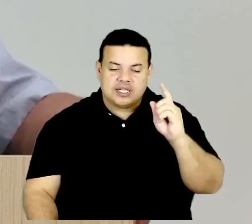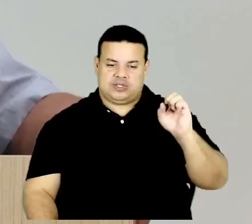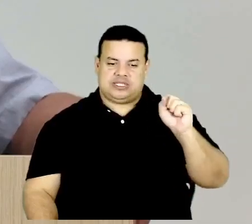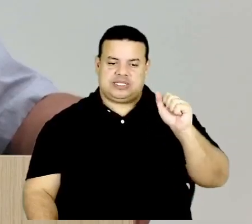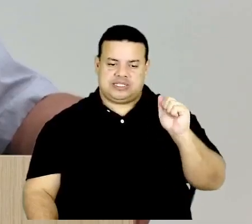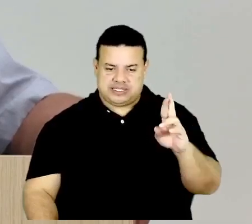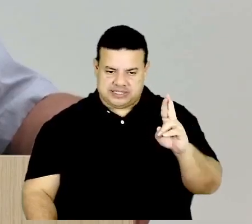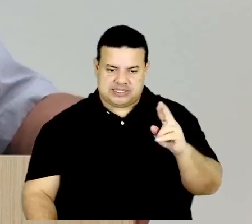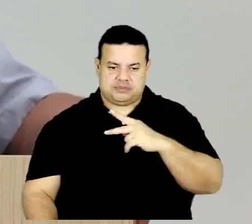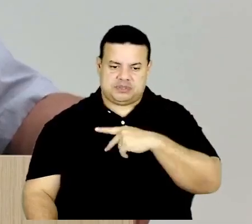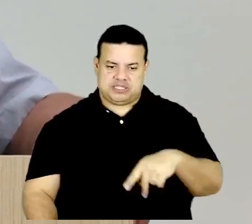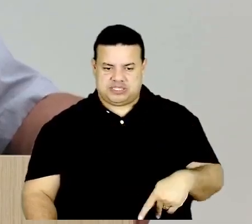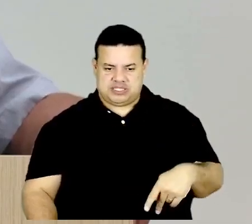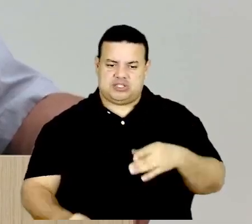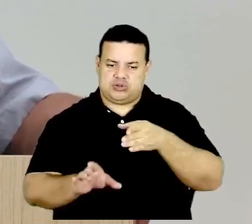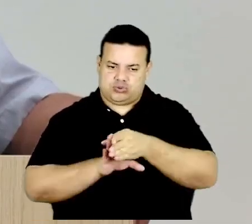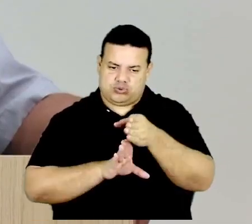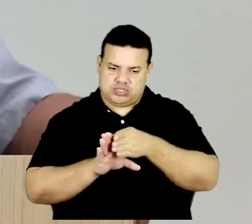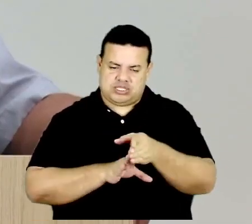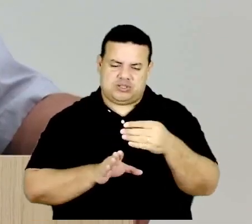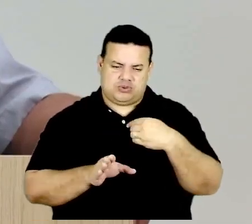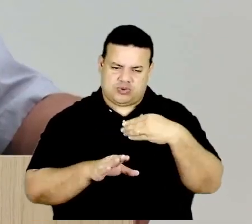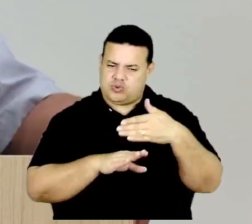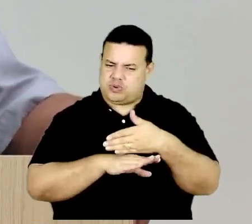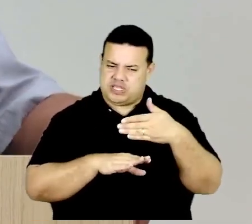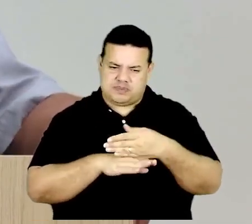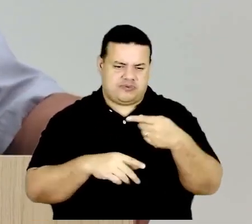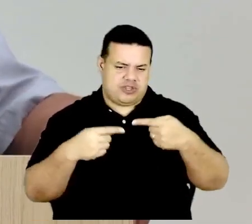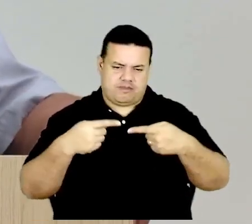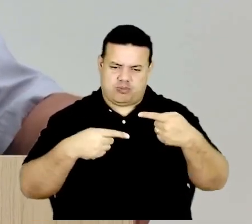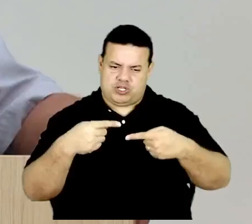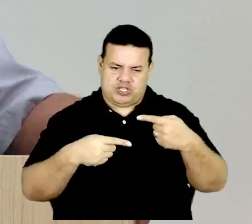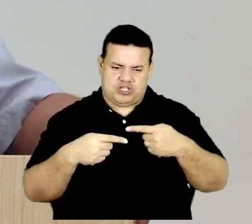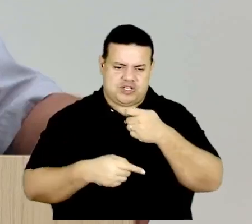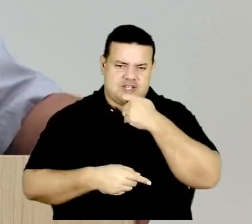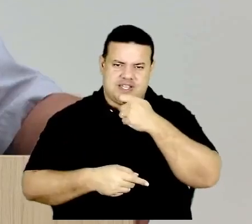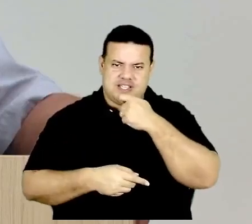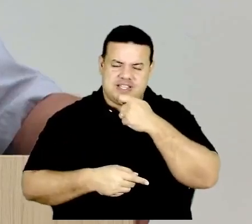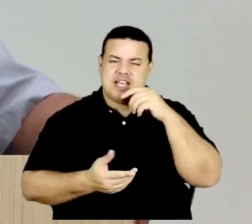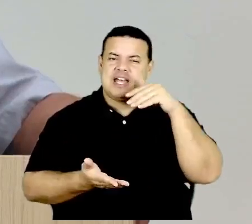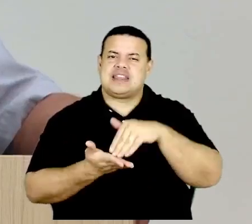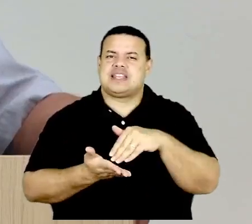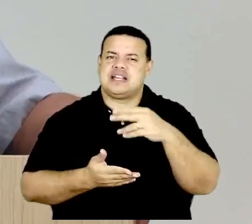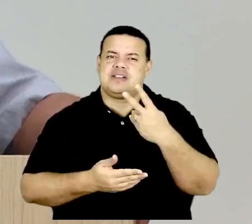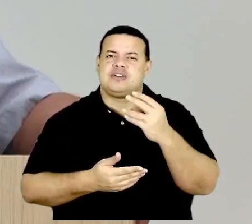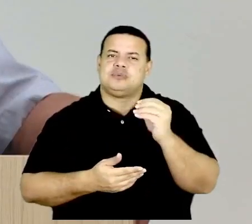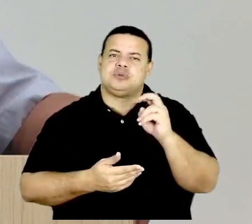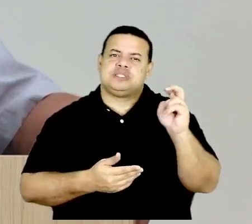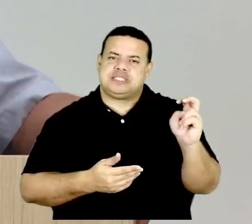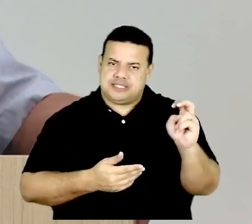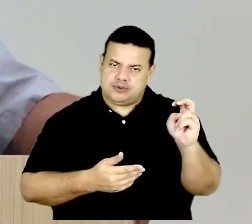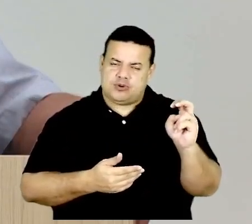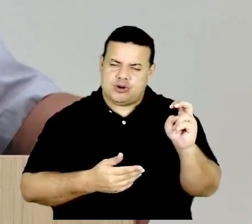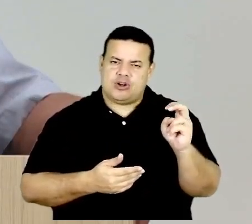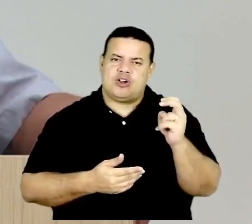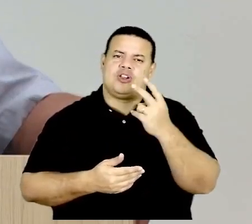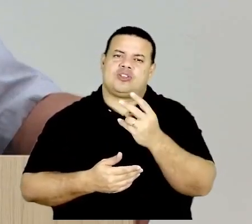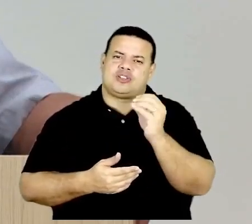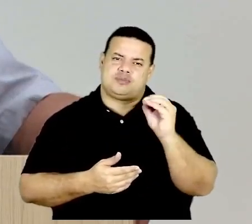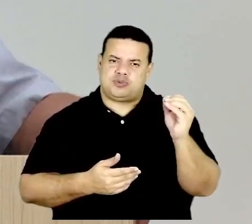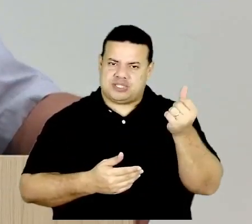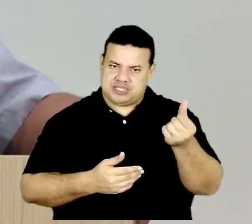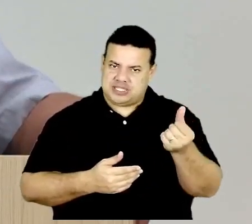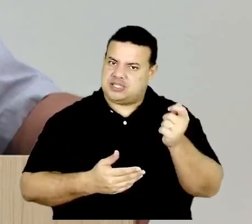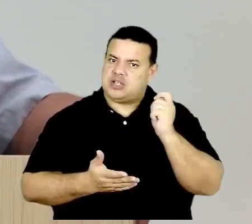fazia parte da política ainda, mas se não me falha a memória, até 2005, 2006, não se pagava